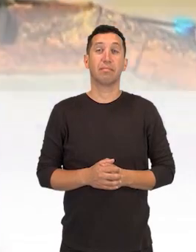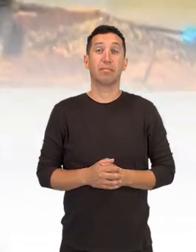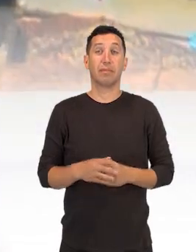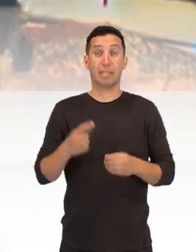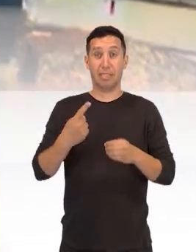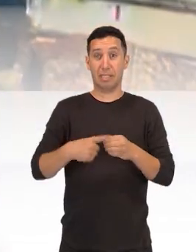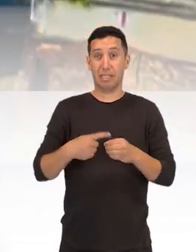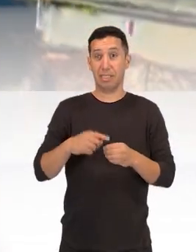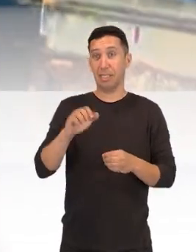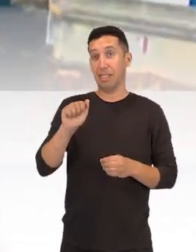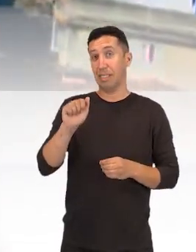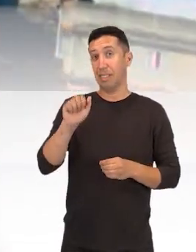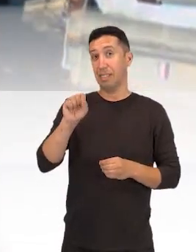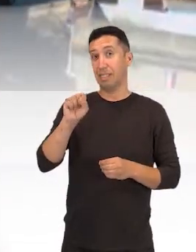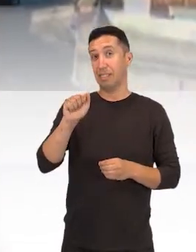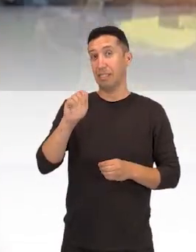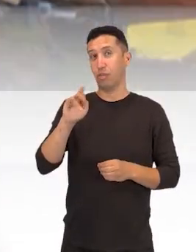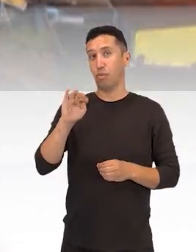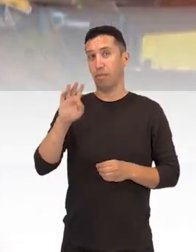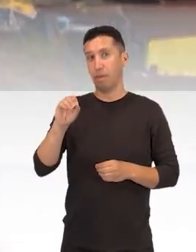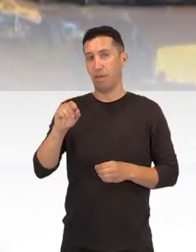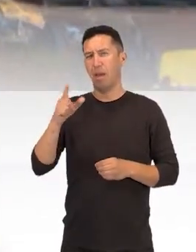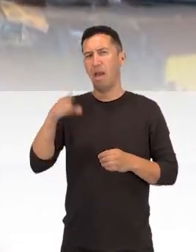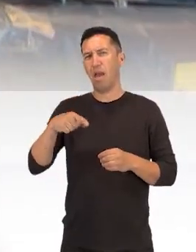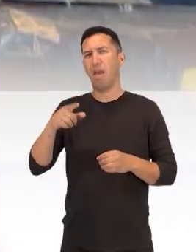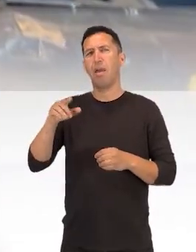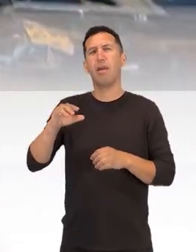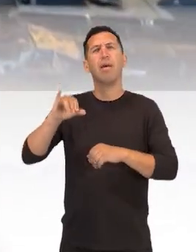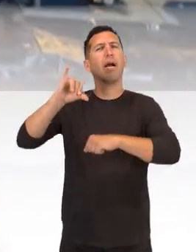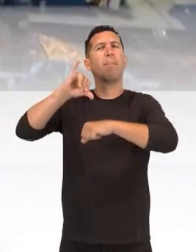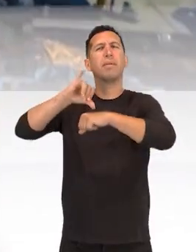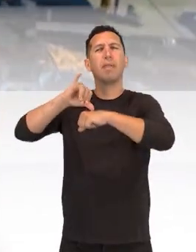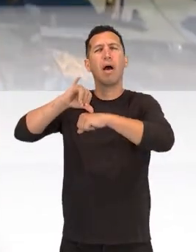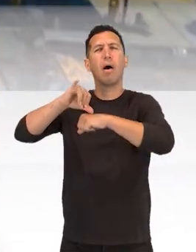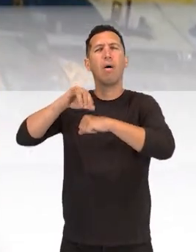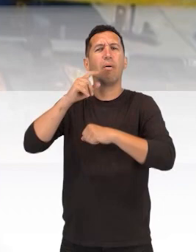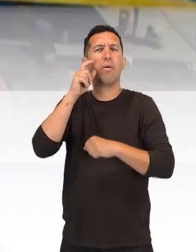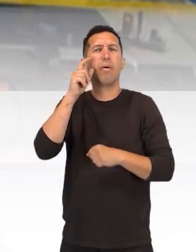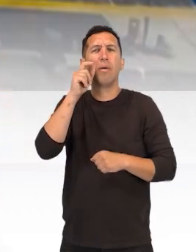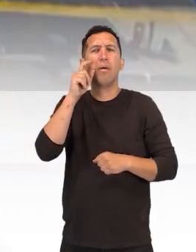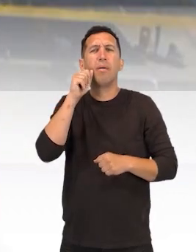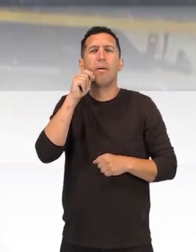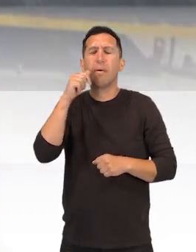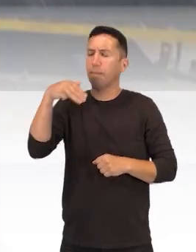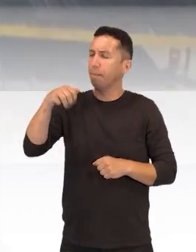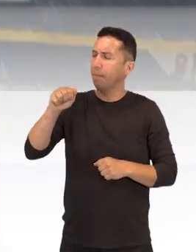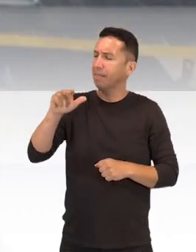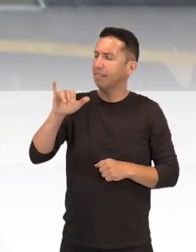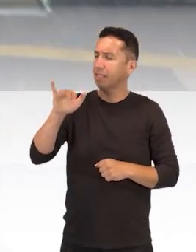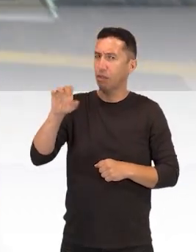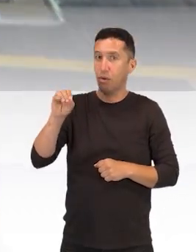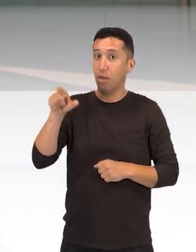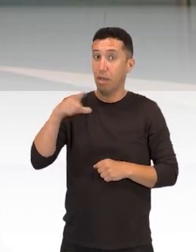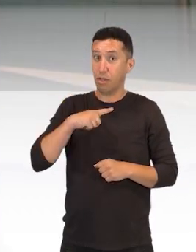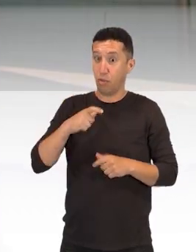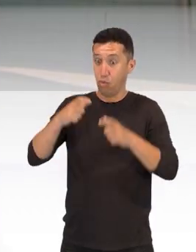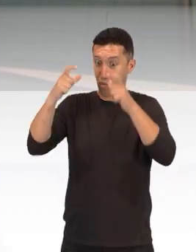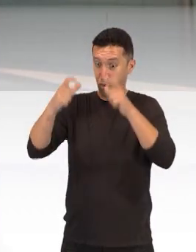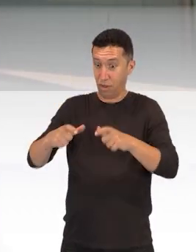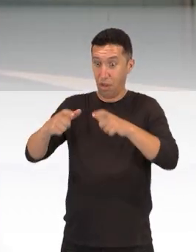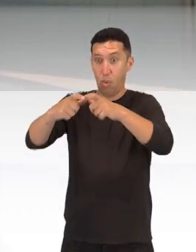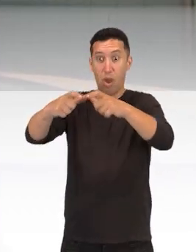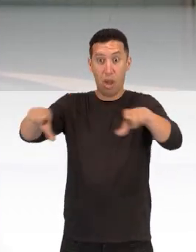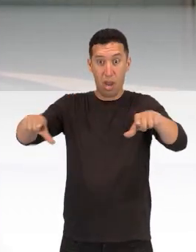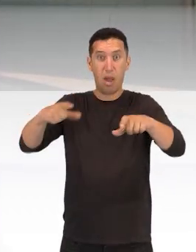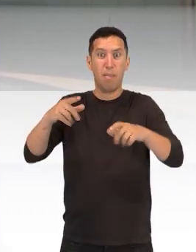A cidade de Satuba fica na região metropolitana, no limite com a capital Maceió. E nesse pequeno município funciona um campus